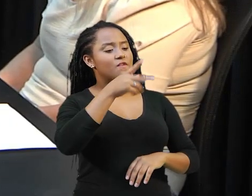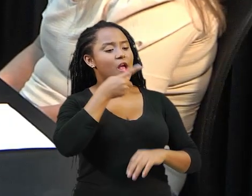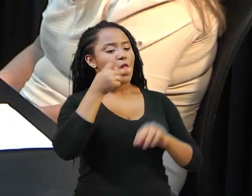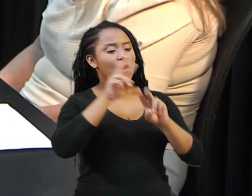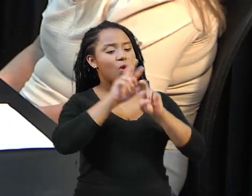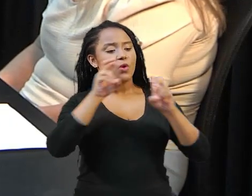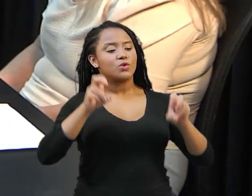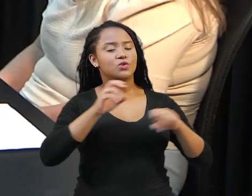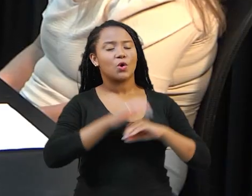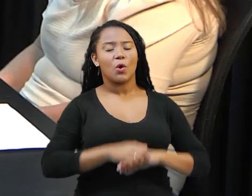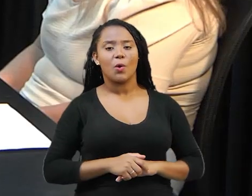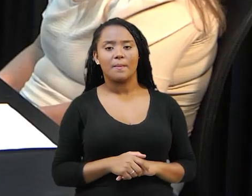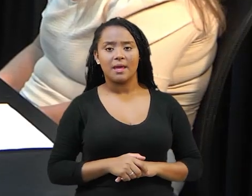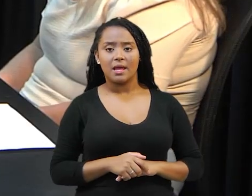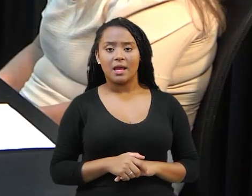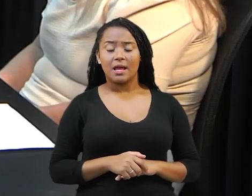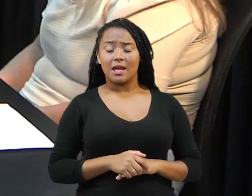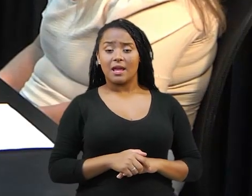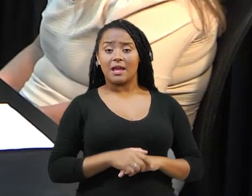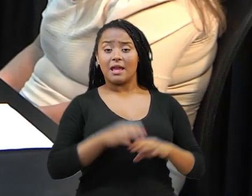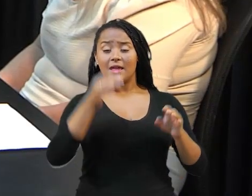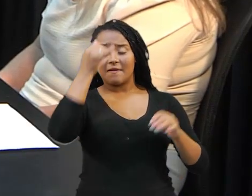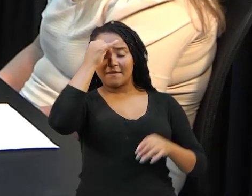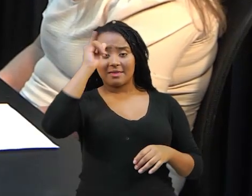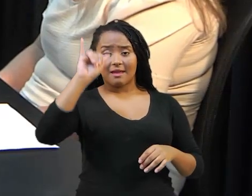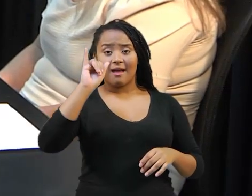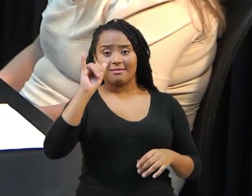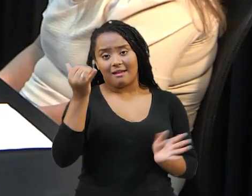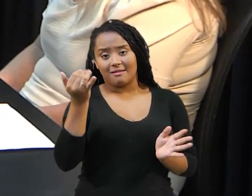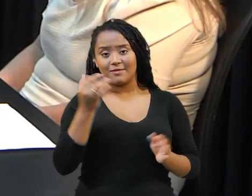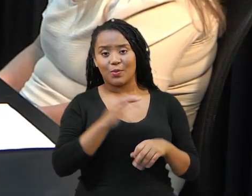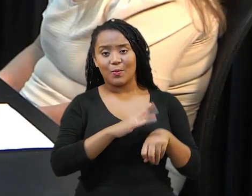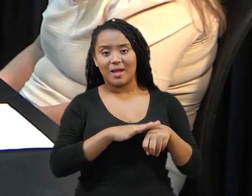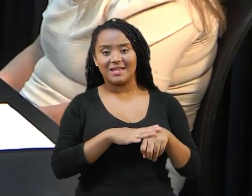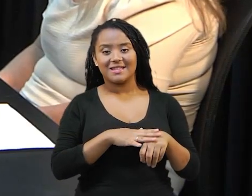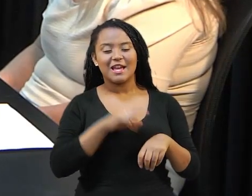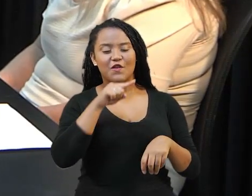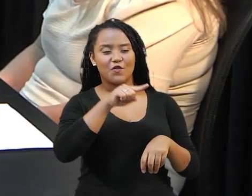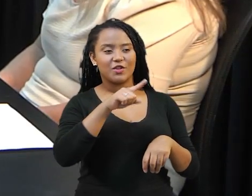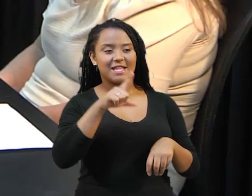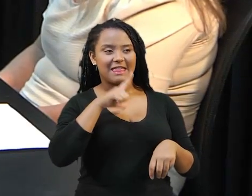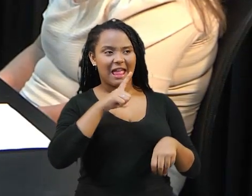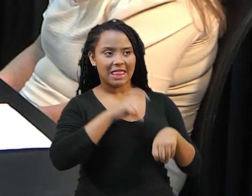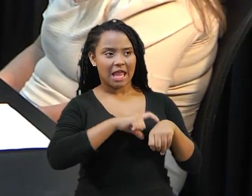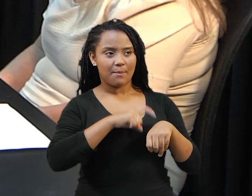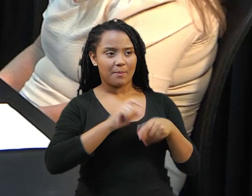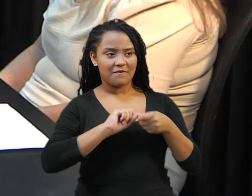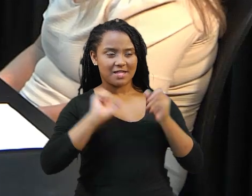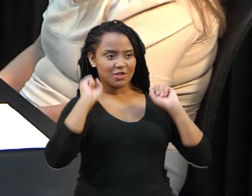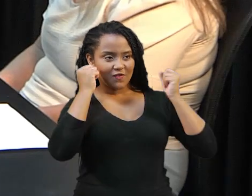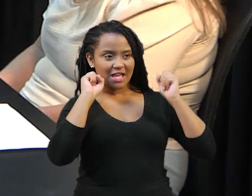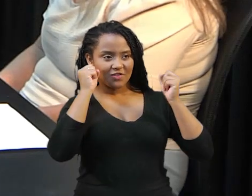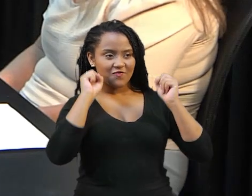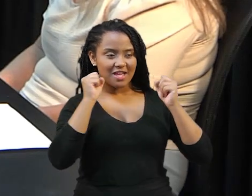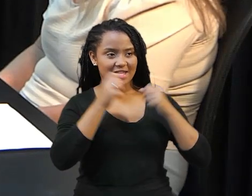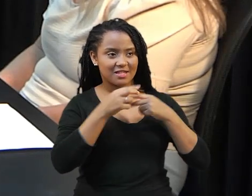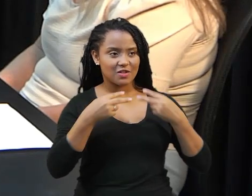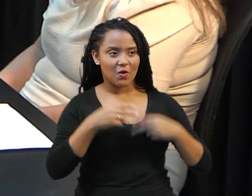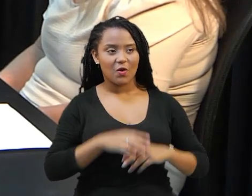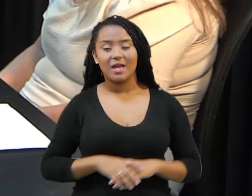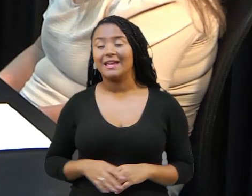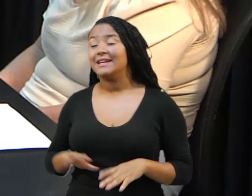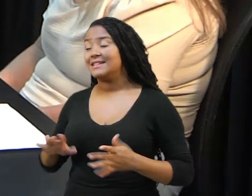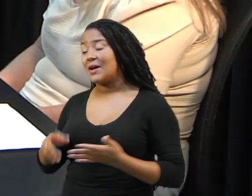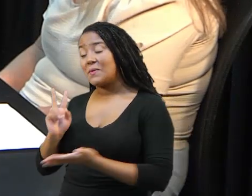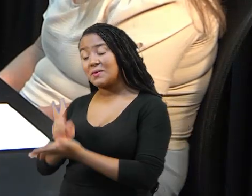Professor, o senhor falou muito de prevenção. Sim. Sobra tempo para alguma atividade física nessa correria toda aí? Então, o que eu